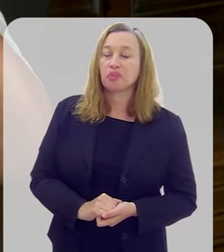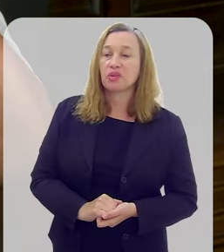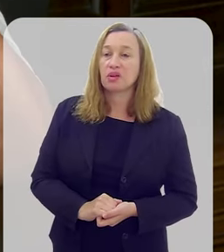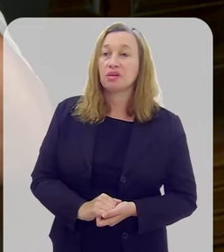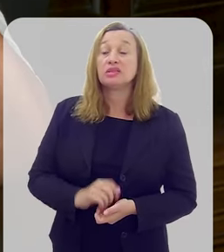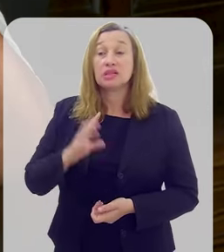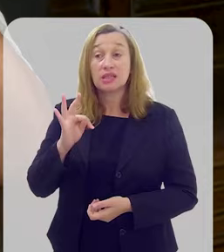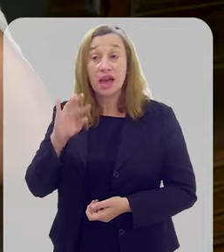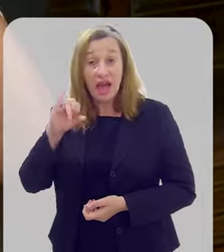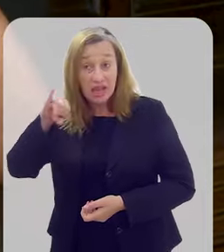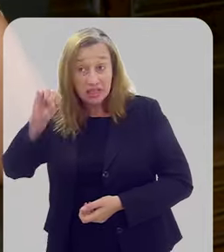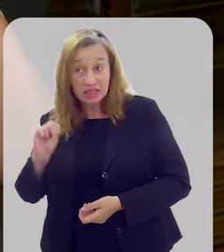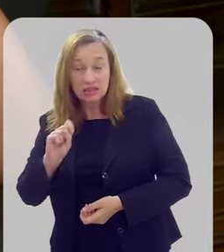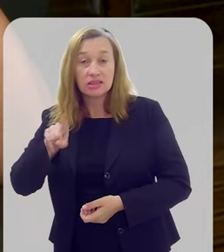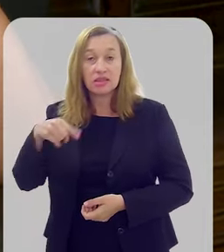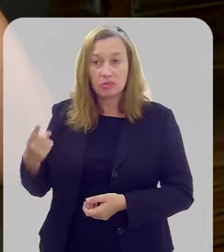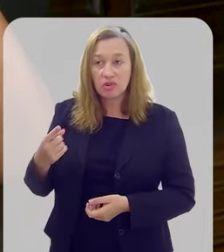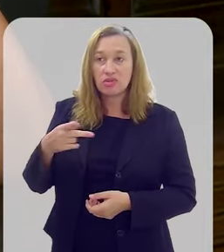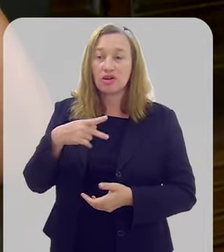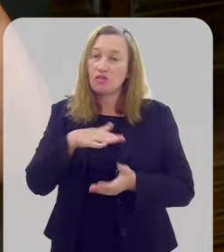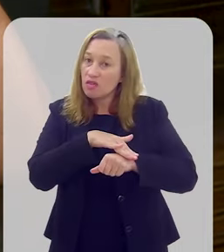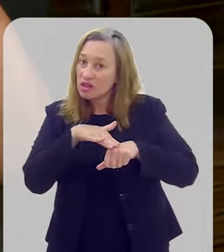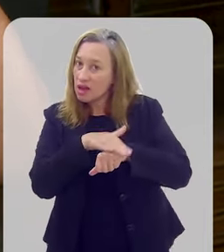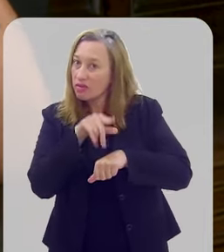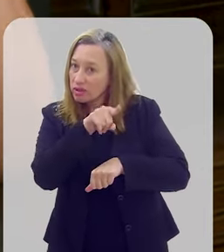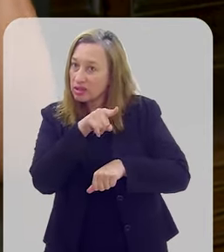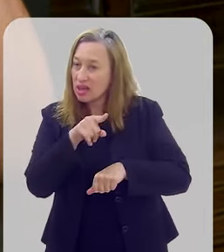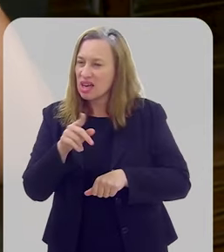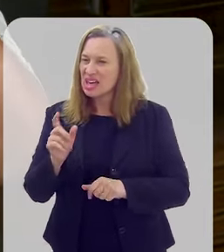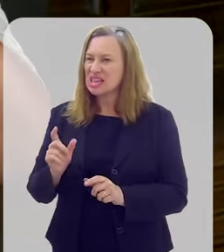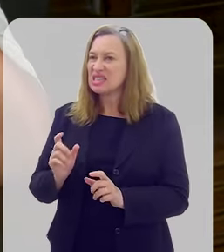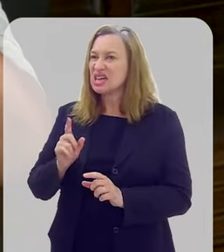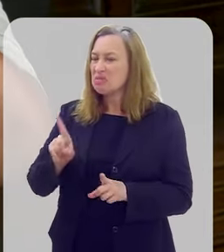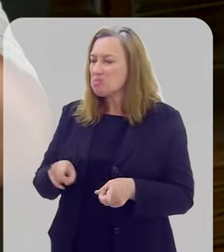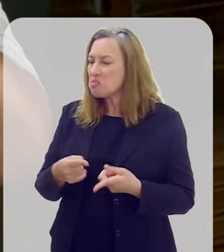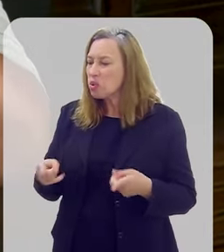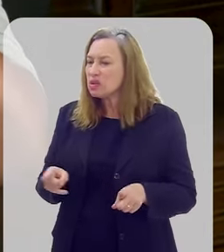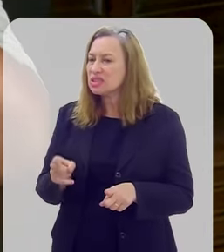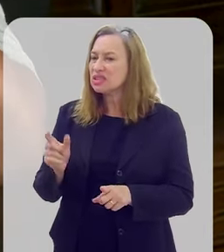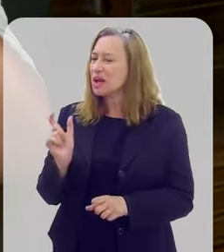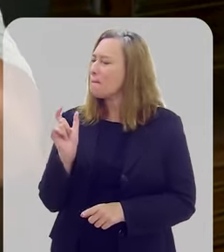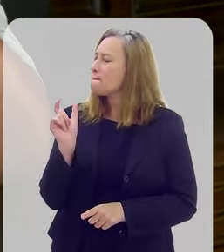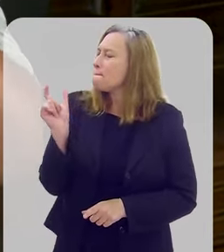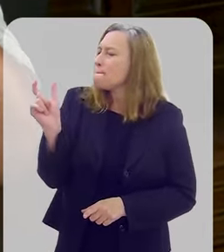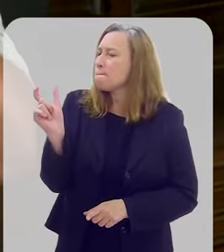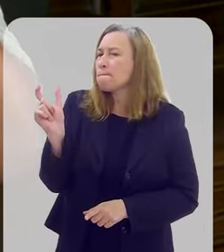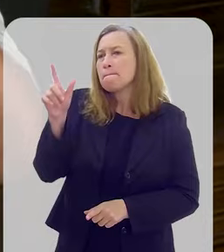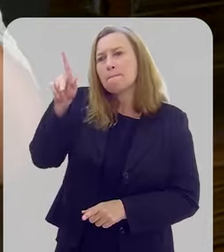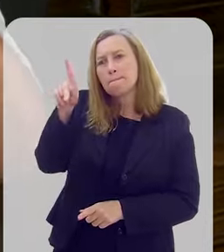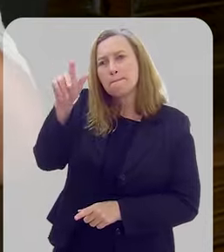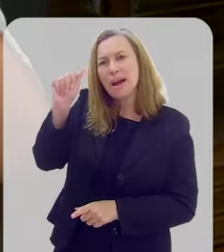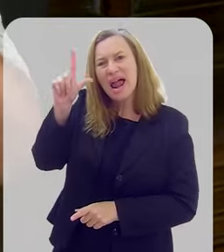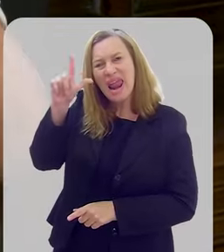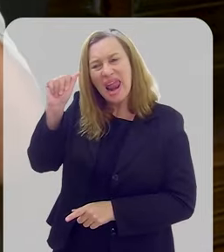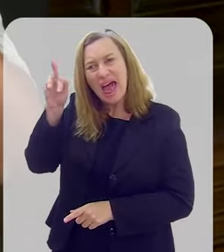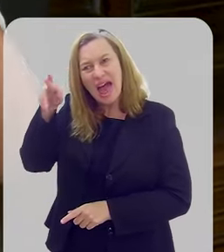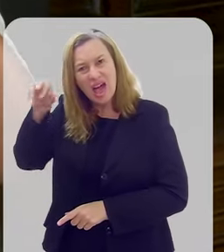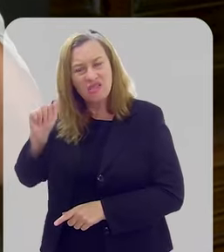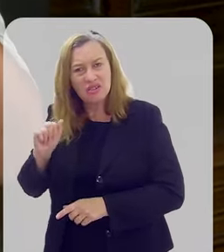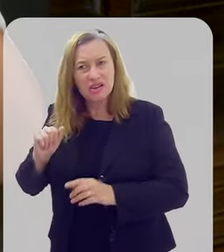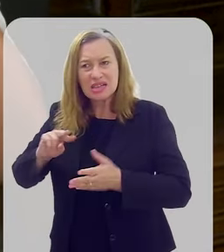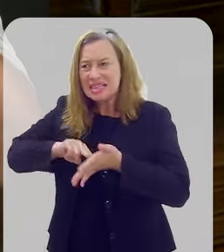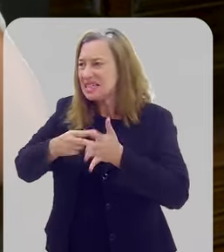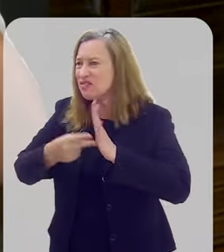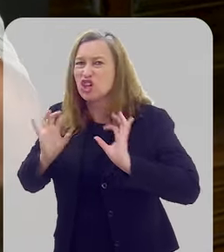ah tá falando com com com com Paula essa música Palavras para mim resume o processo